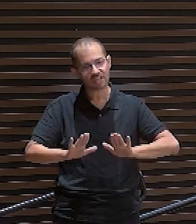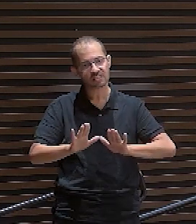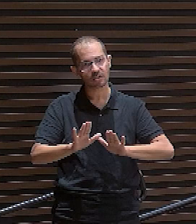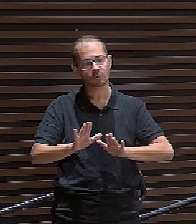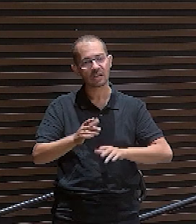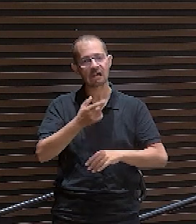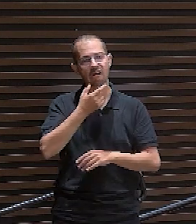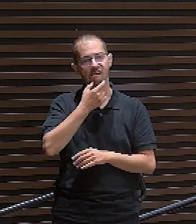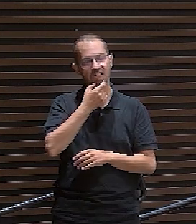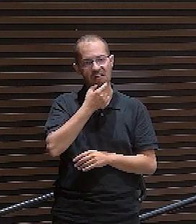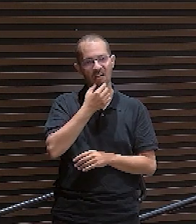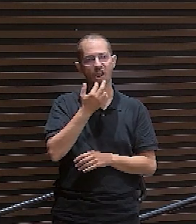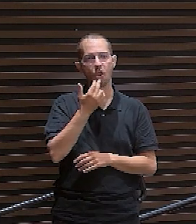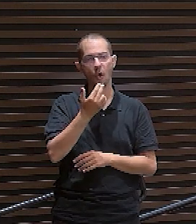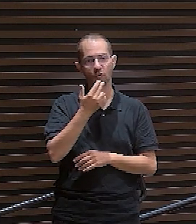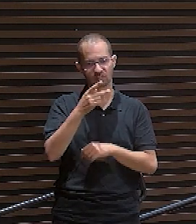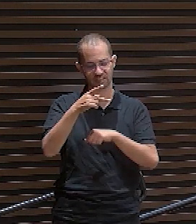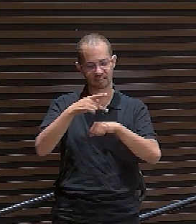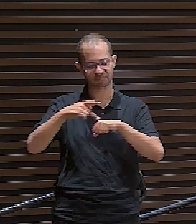em Londres.